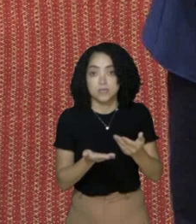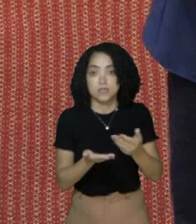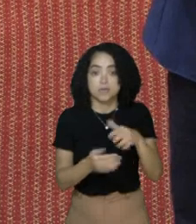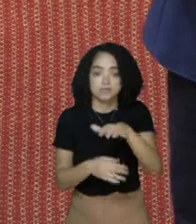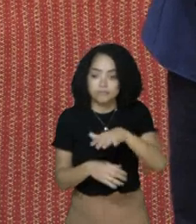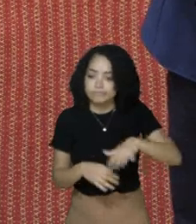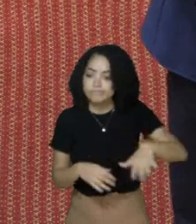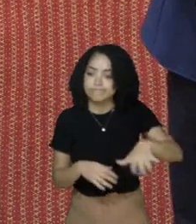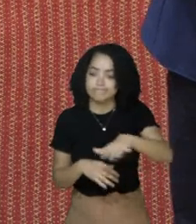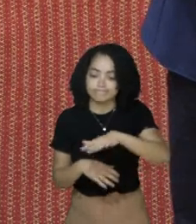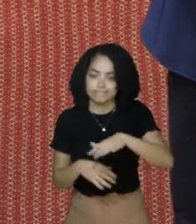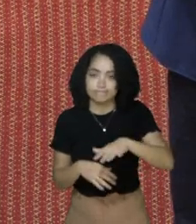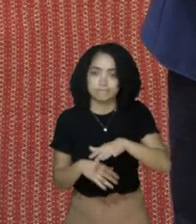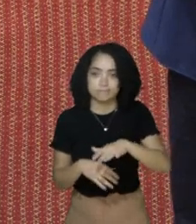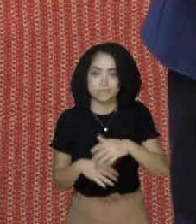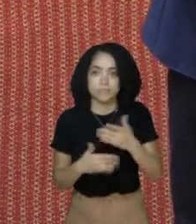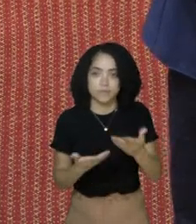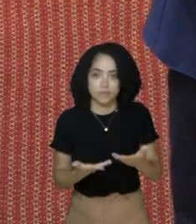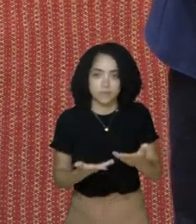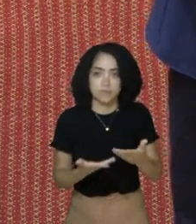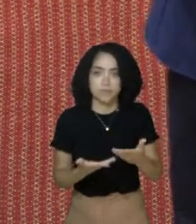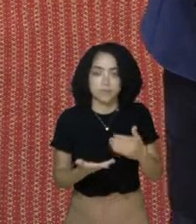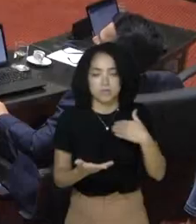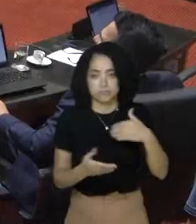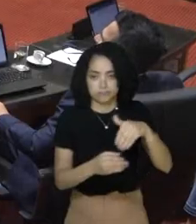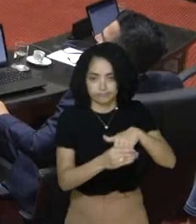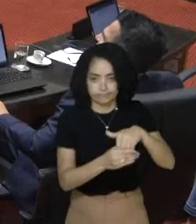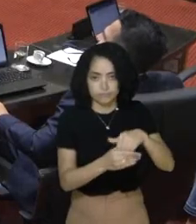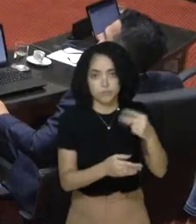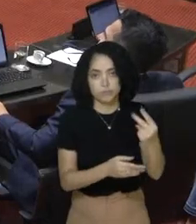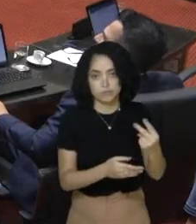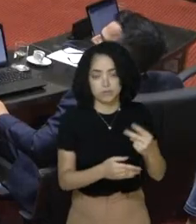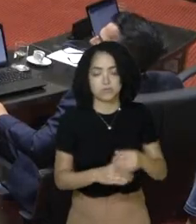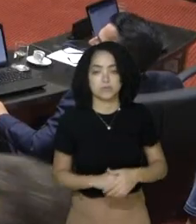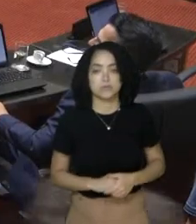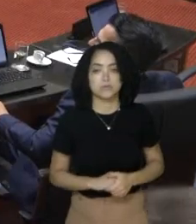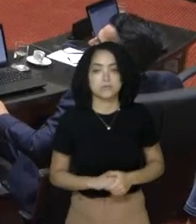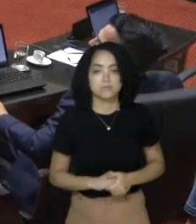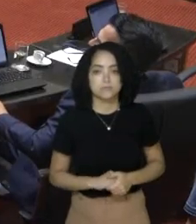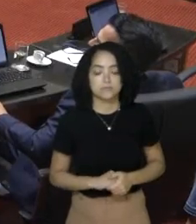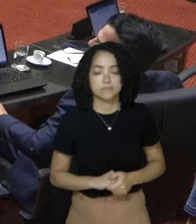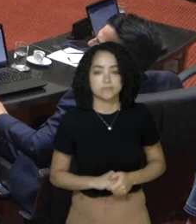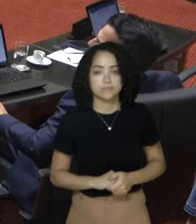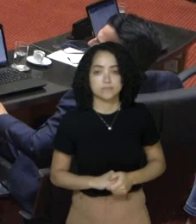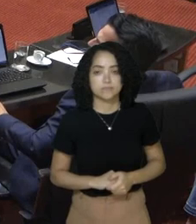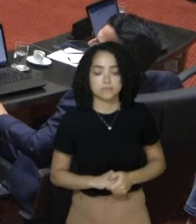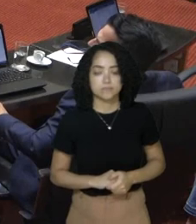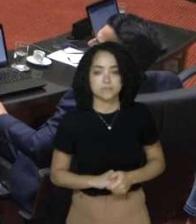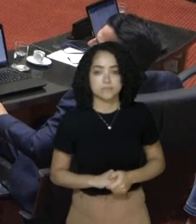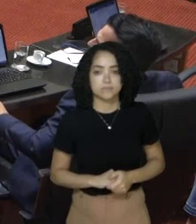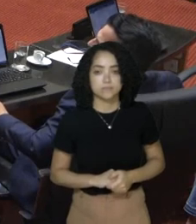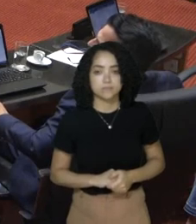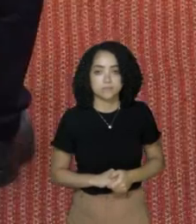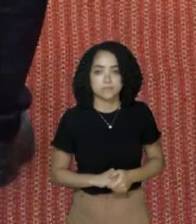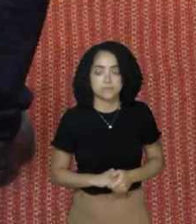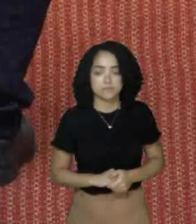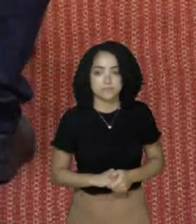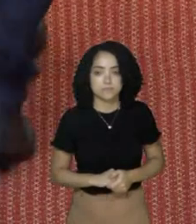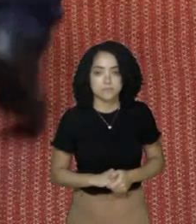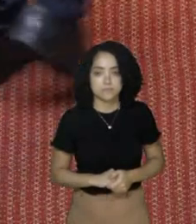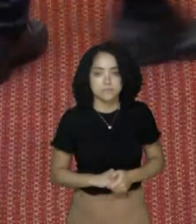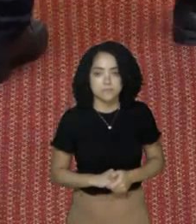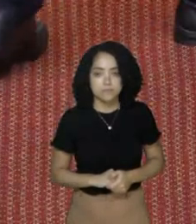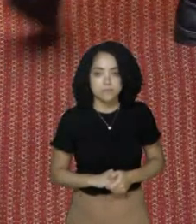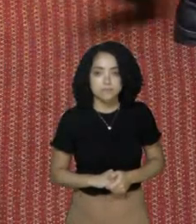públicos também o sejam. PSD vota 2. PSD vota 2. Senhor presidente. Deputado Kobalkini. Eu vou seguir